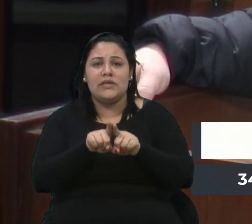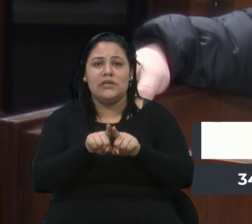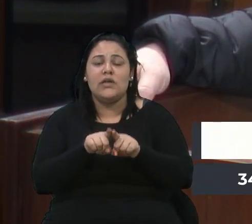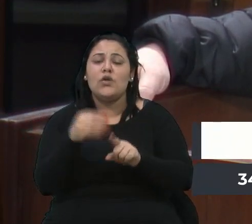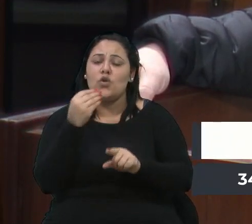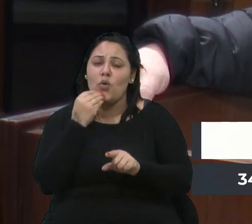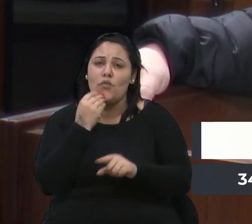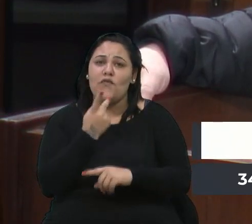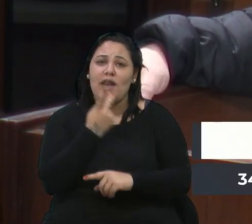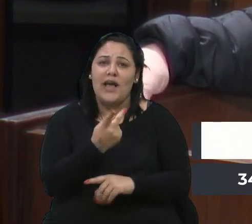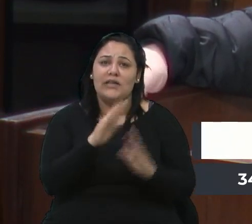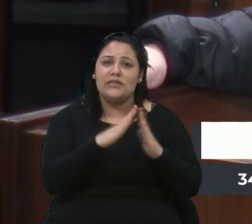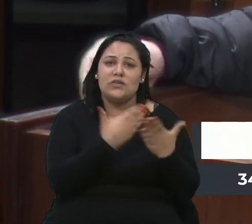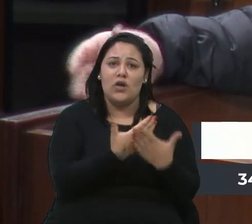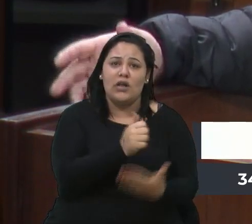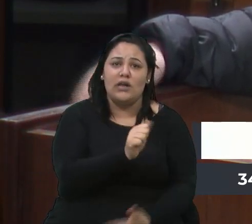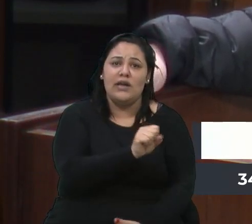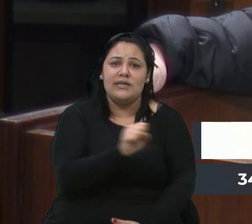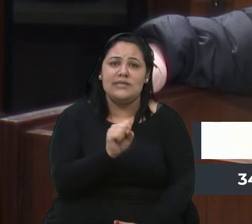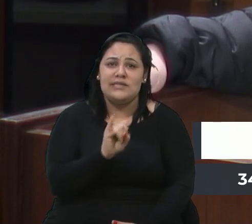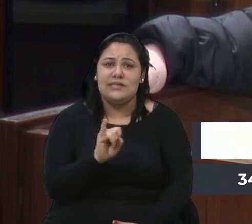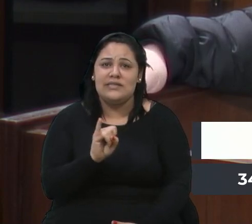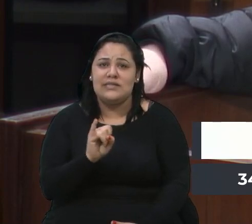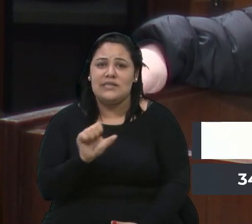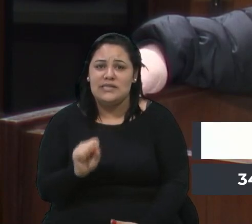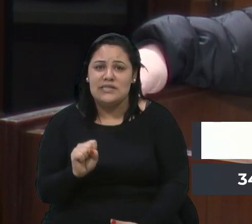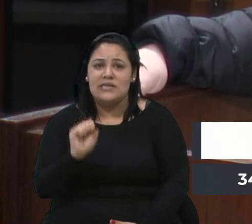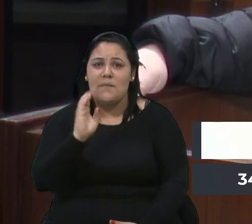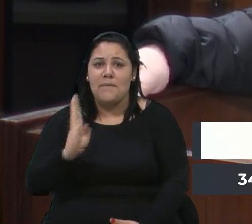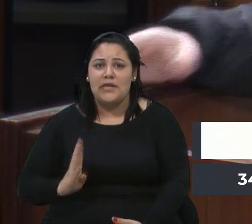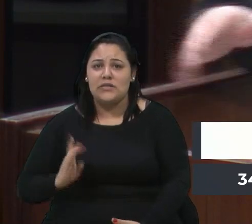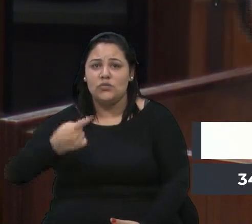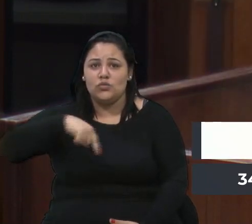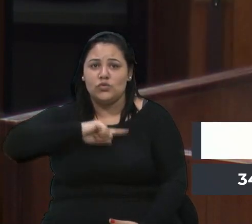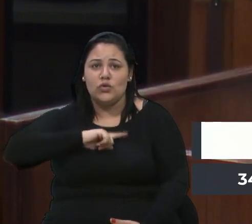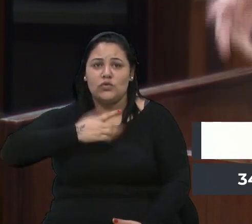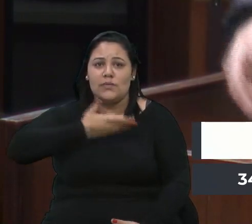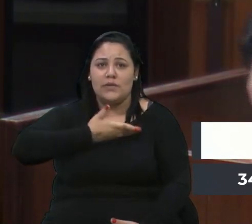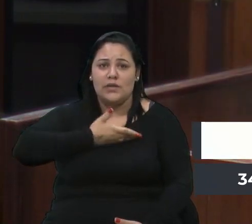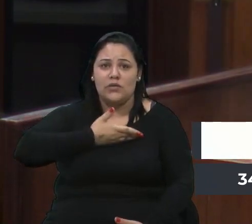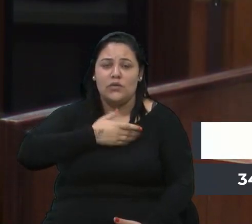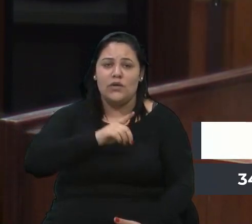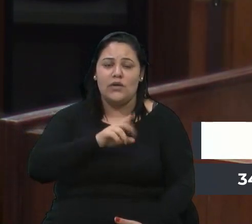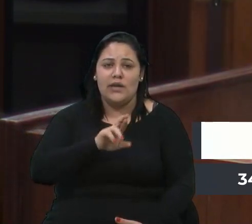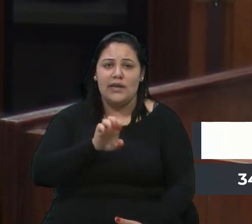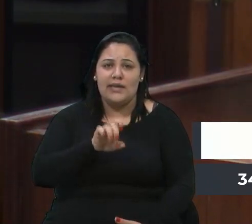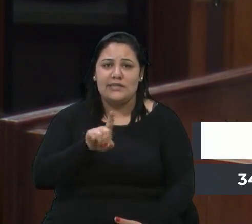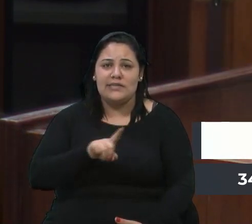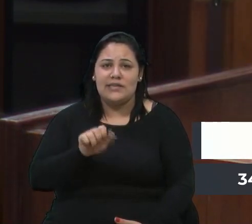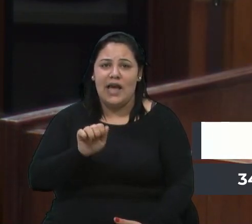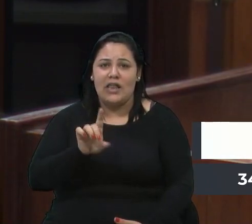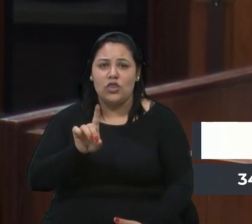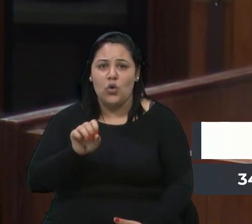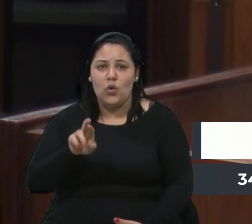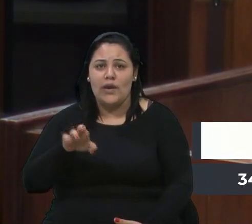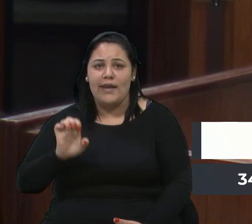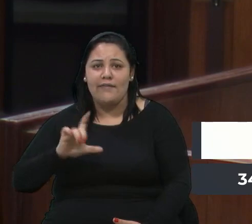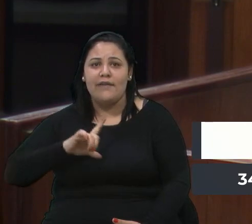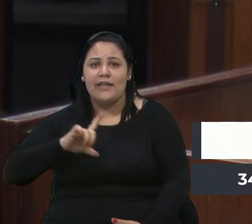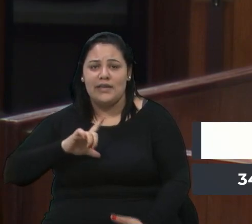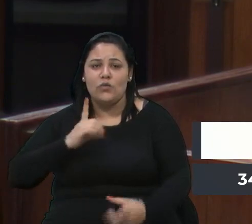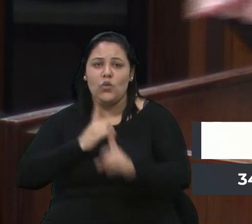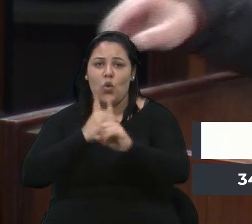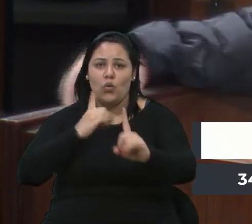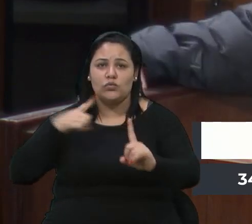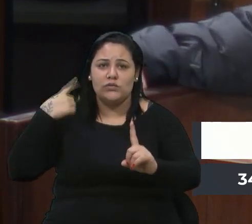da CIS Brasil, que o nosso amigo Razador está a todo momento, né, vai ter um encontro com os deputados, né, está à frente dessa